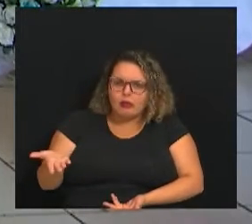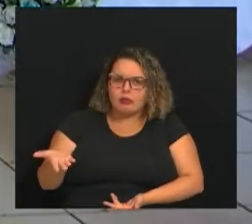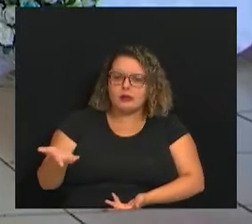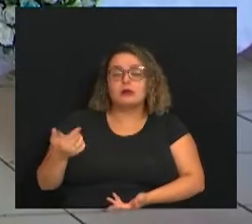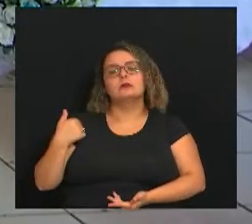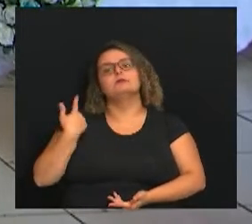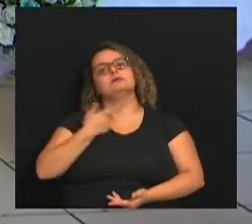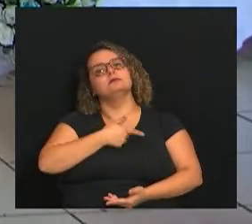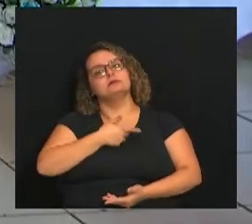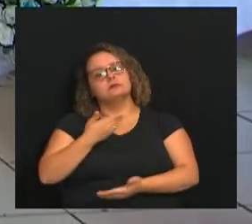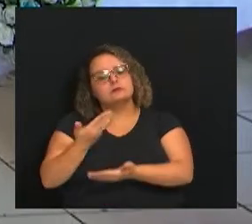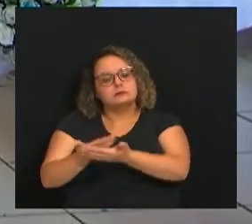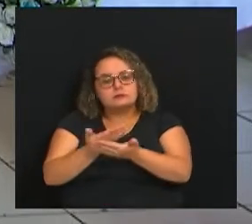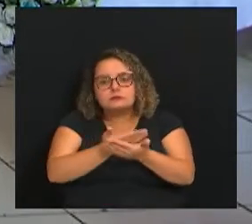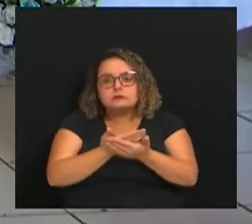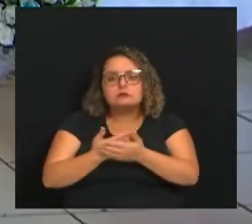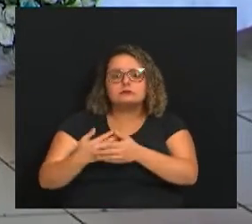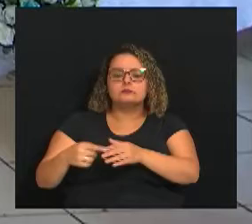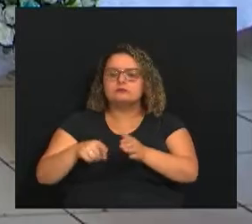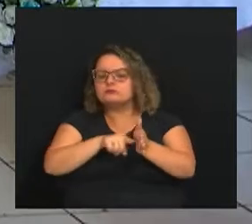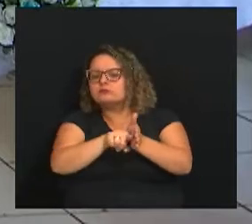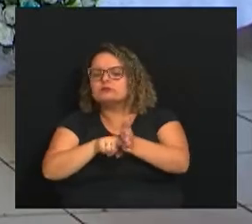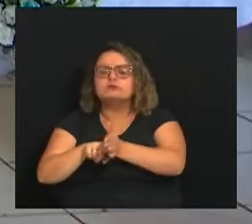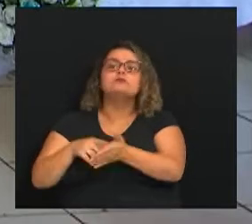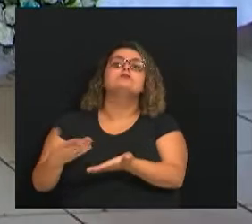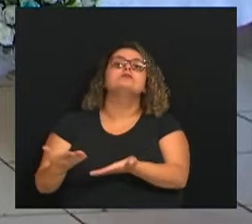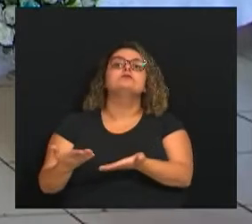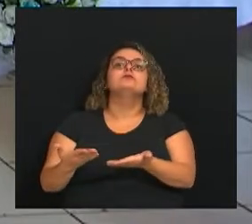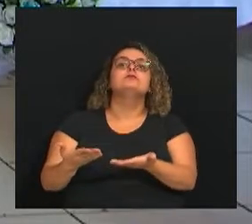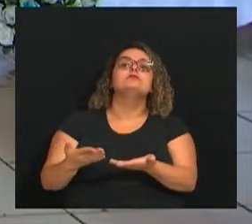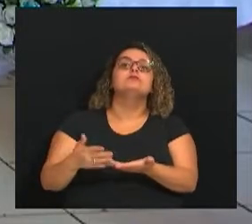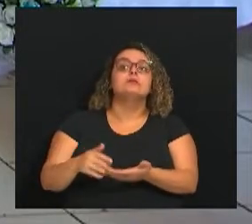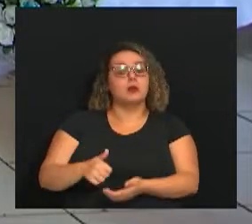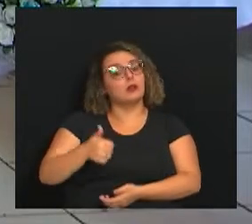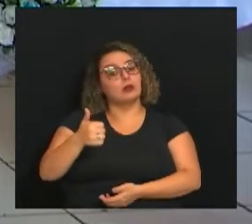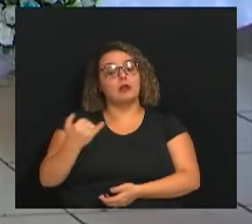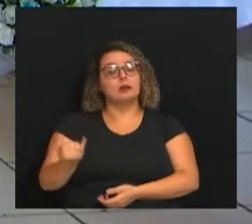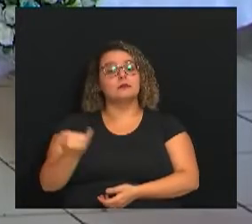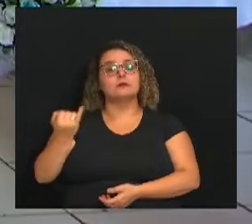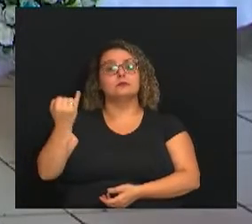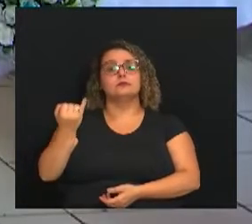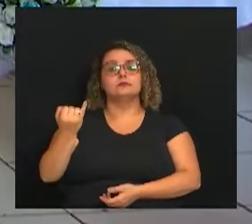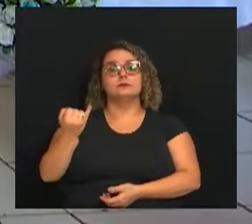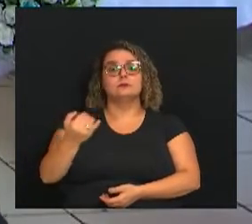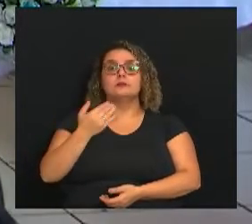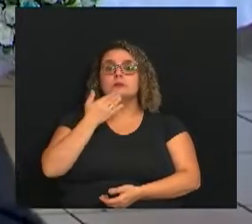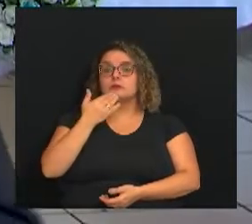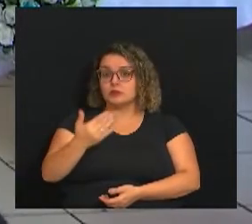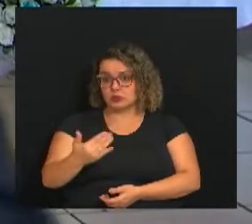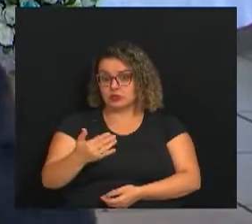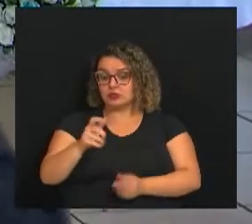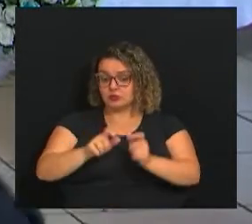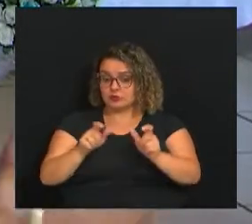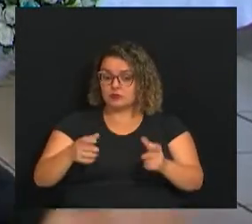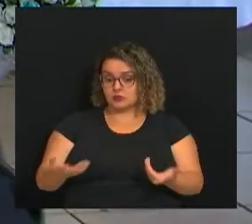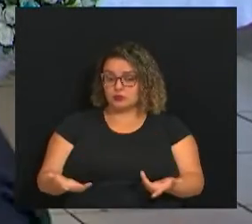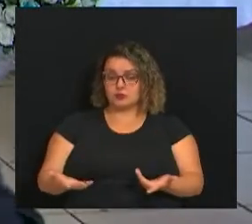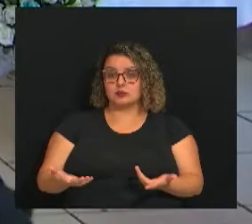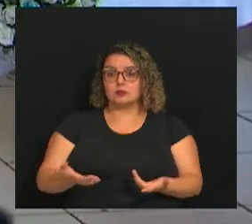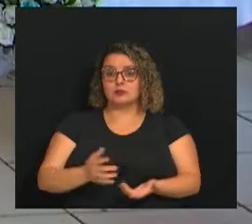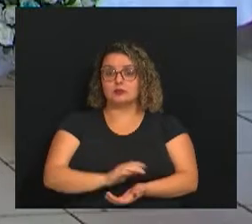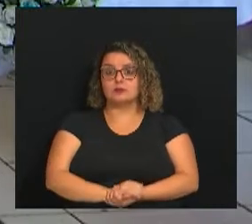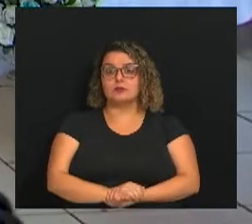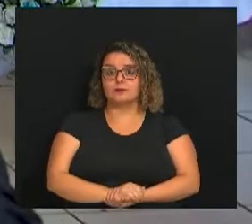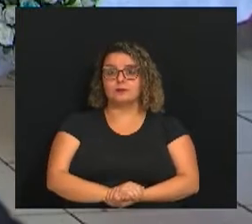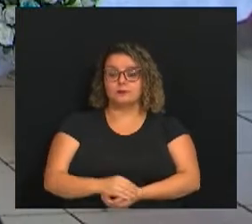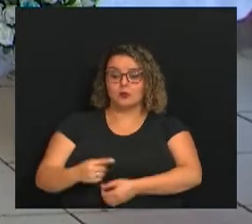é uma primeira questão, e eu acho que é válido, porque vem favorecer muito a população, porque muitas vezes a cidade da